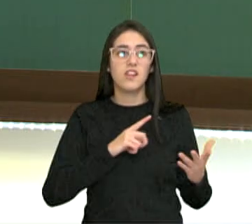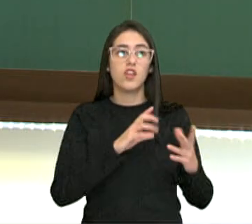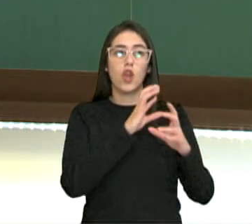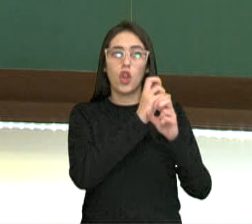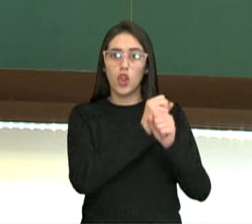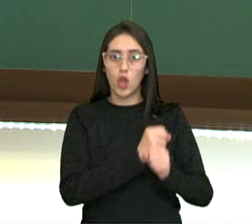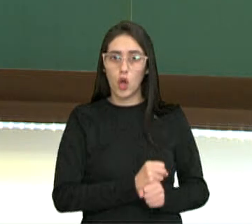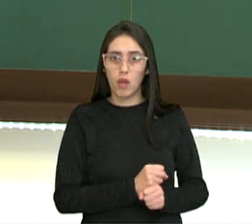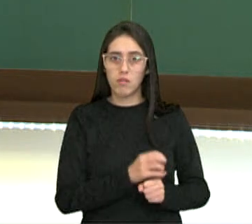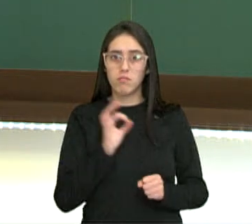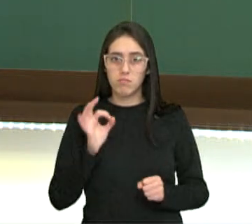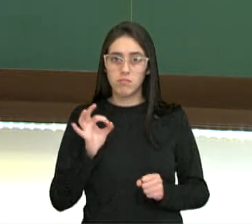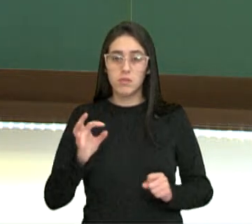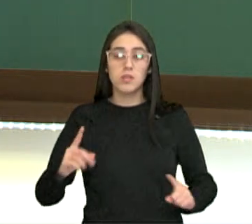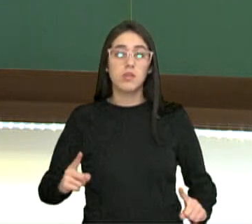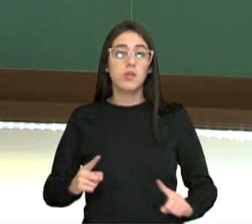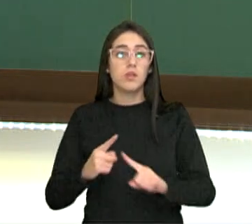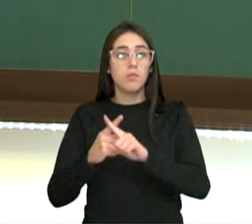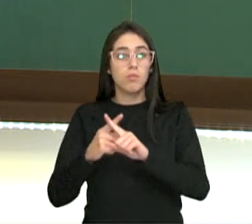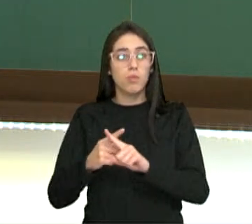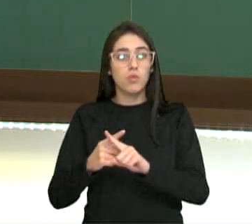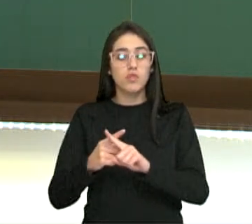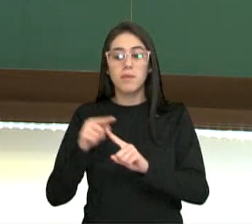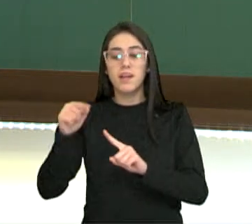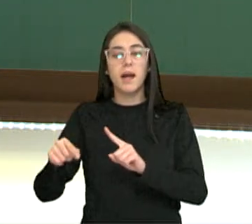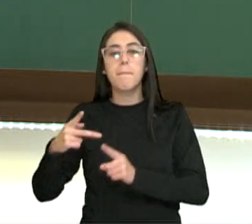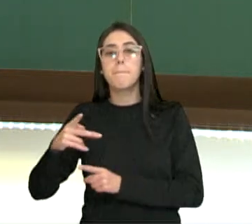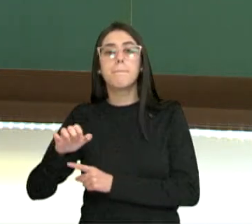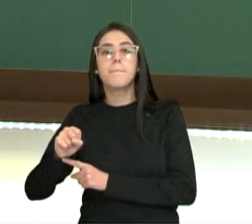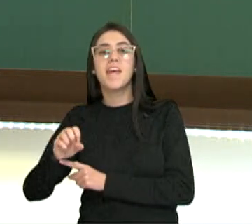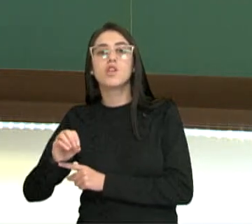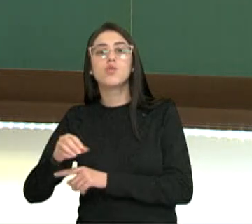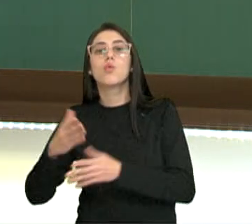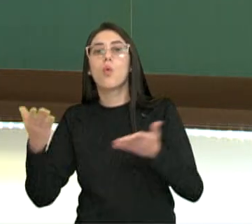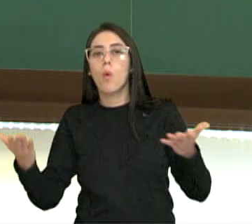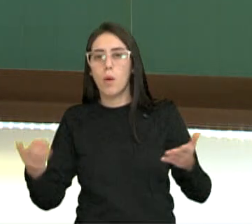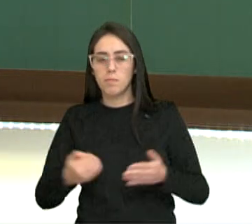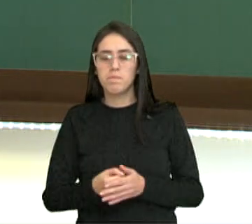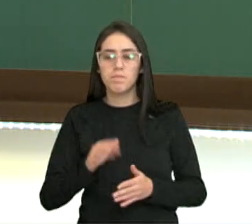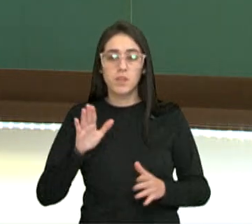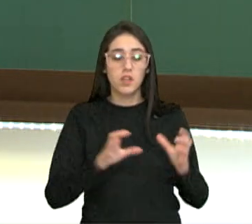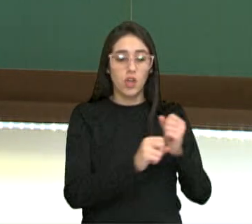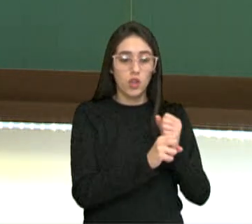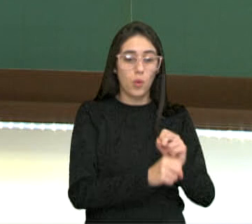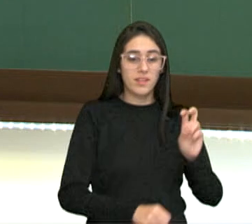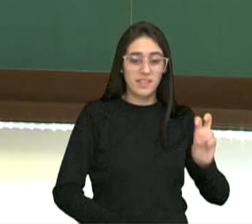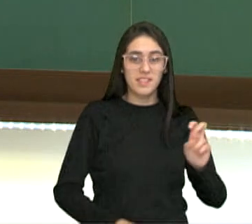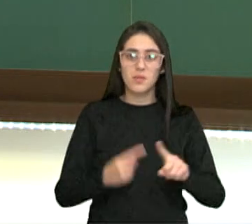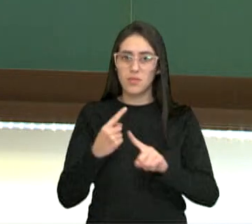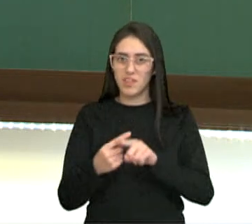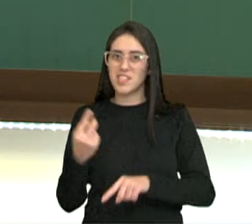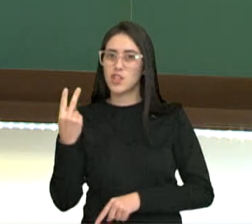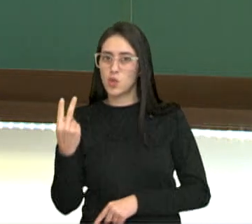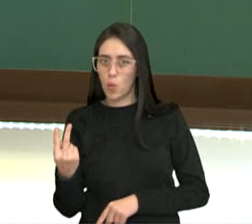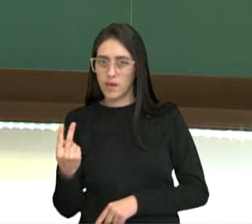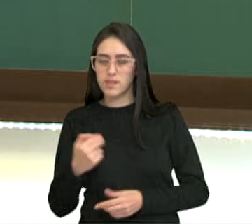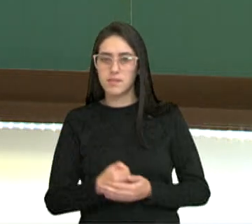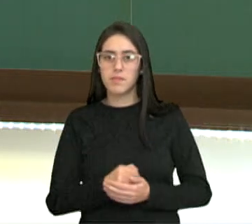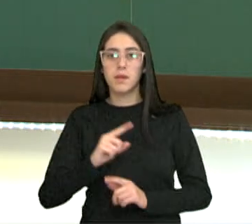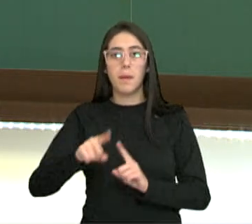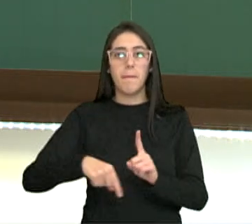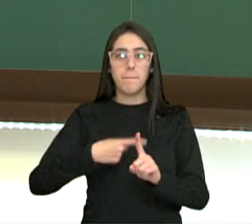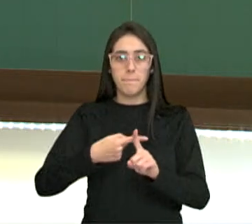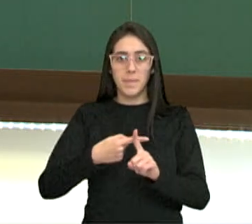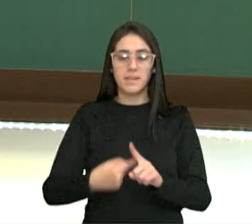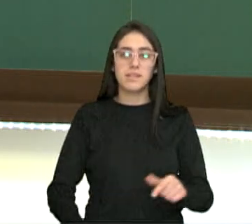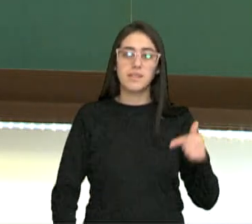notas, né, e multiplicamos pelo respectivo peso. Então, nota 5 vezes peso 2, mais